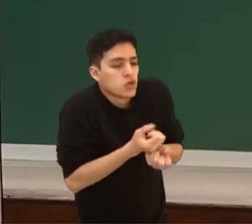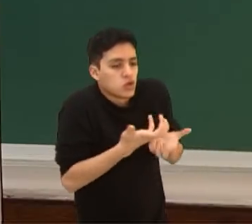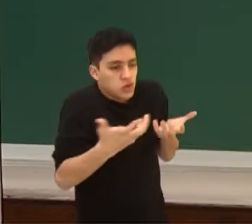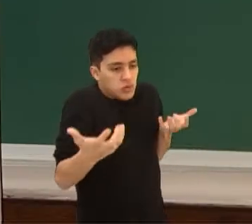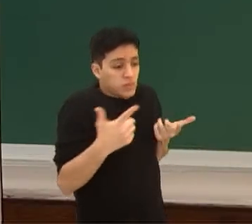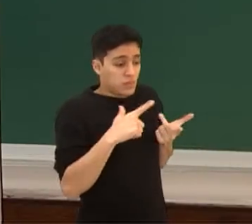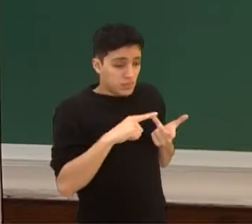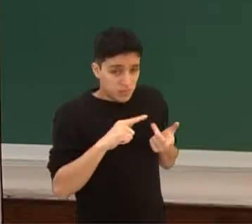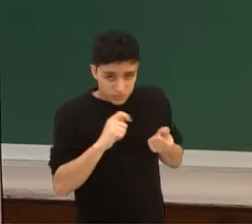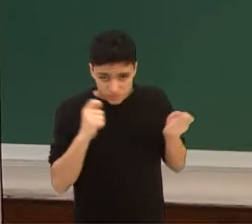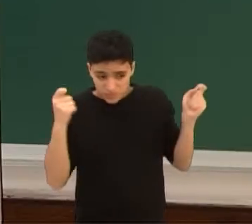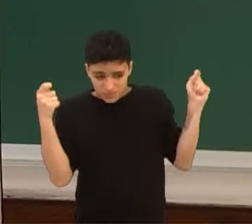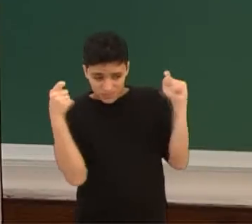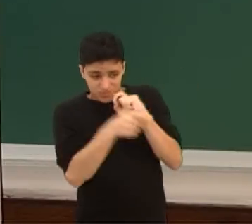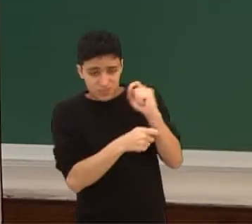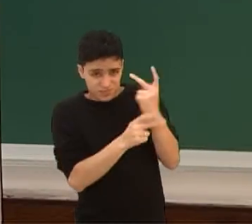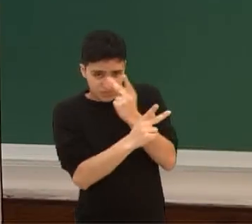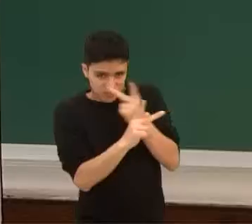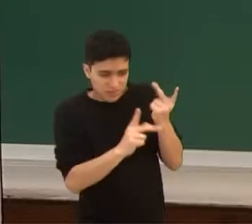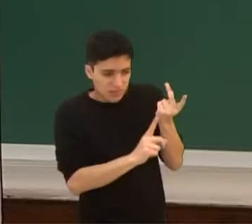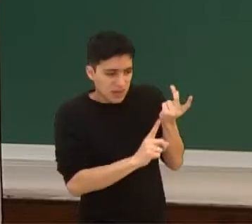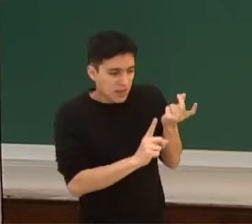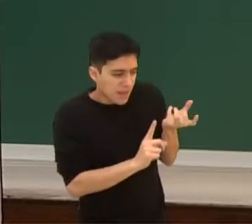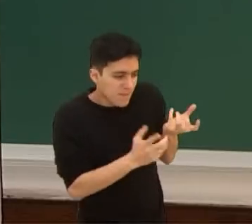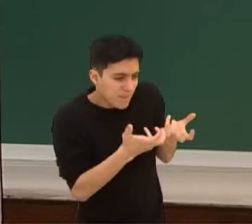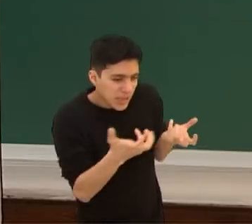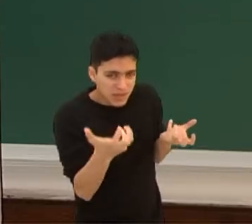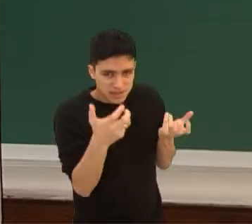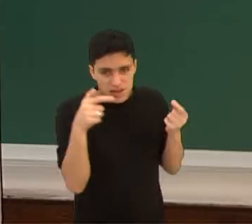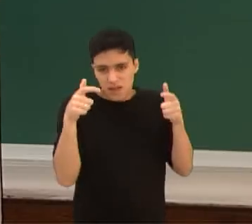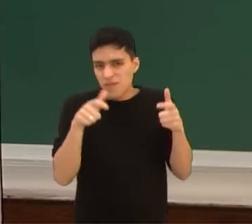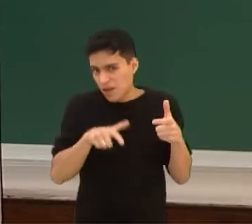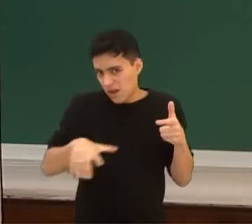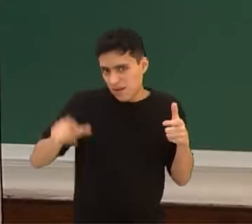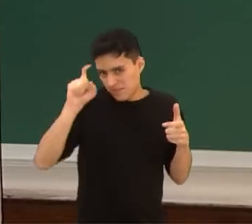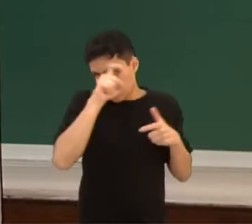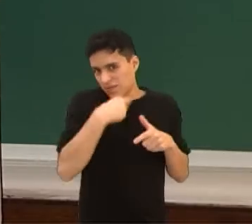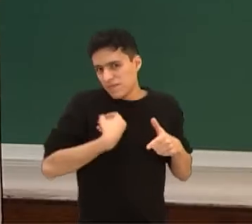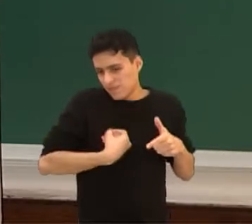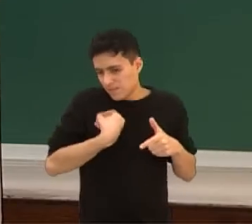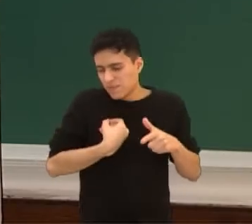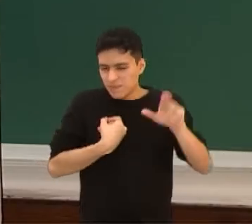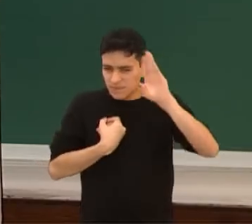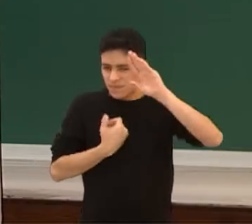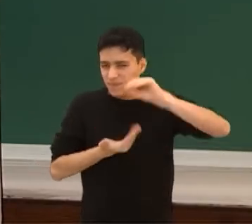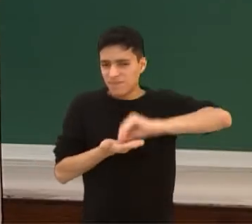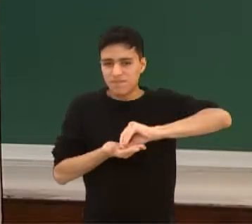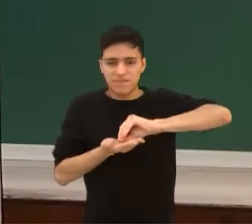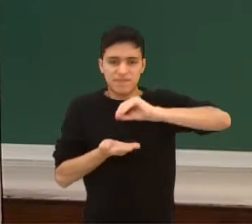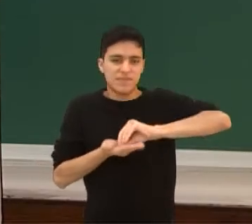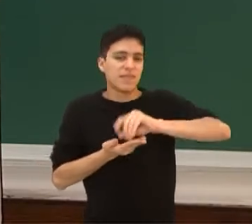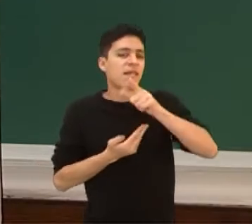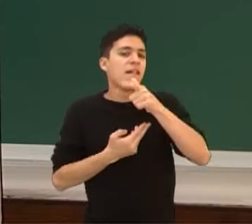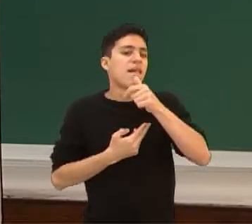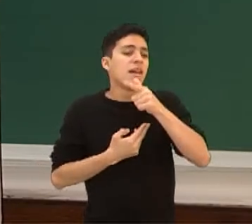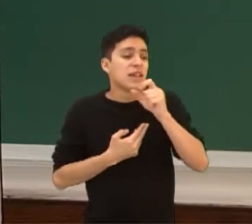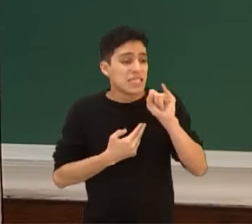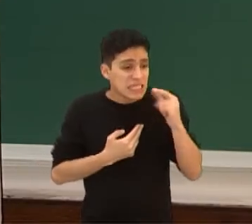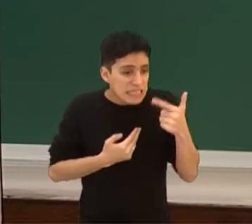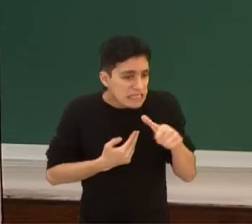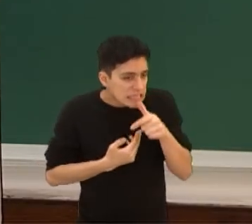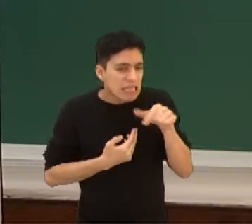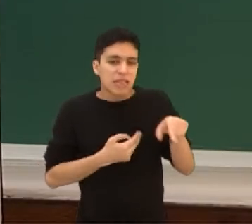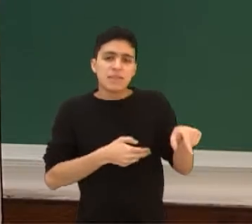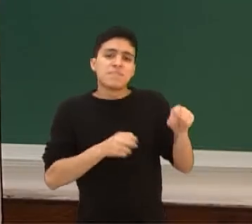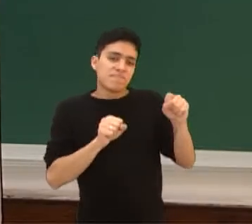à adaptabilidade dessas plantas às condições inóspitas, principalmente da falta de água, da não